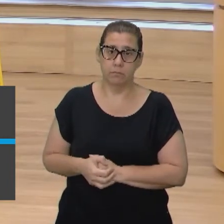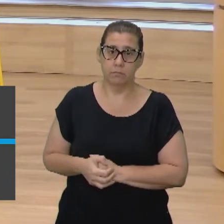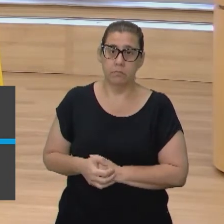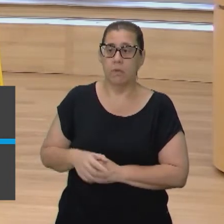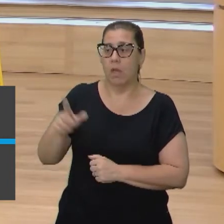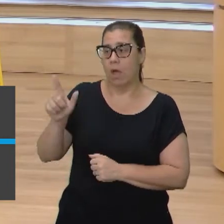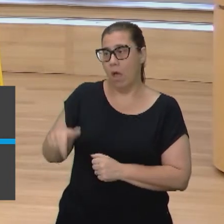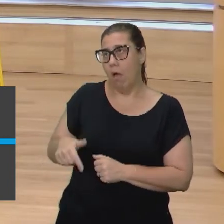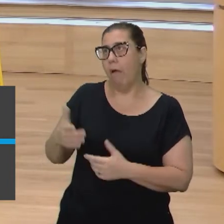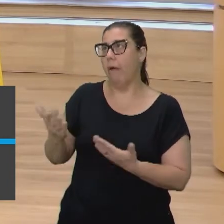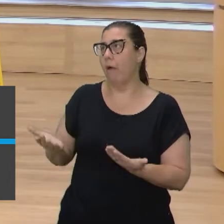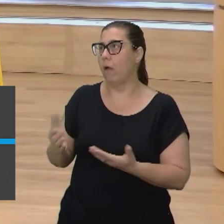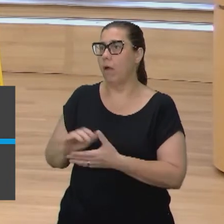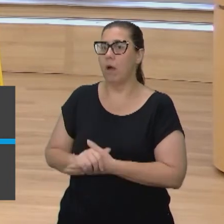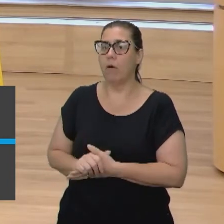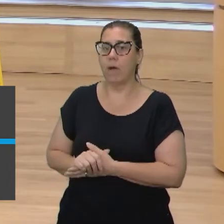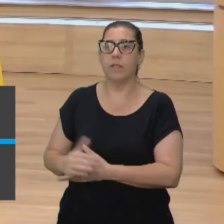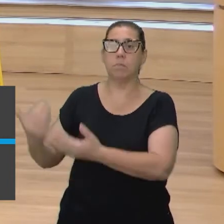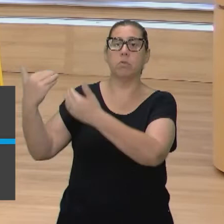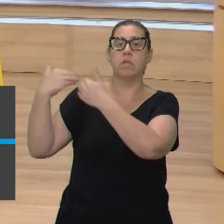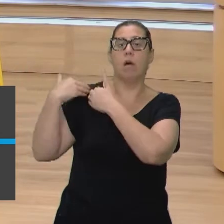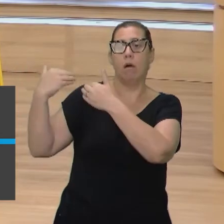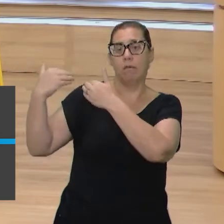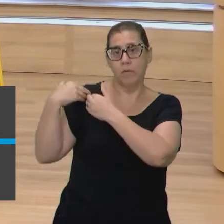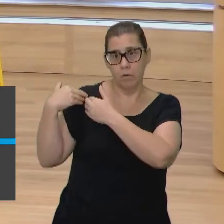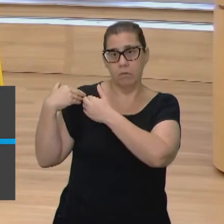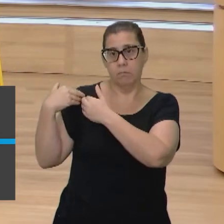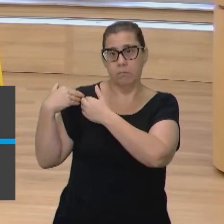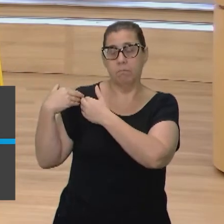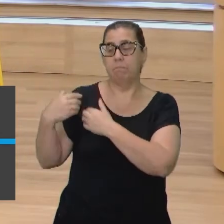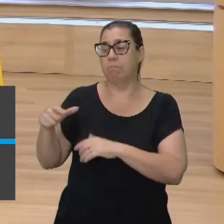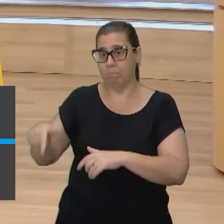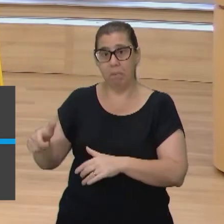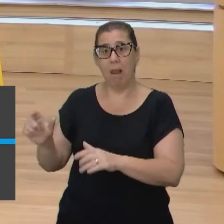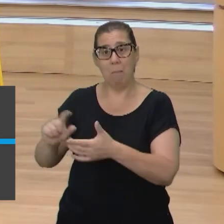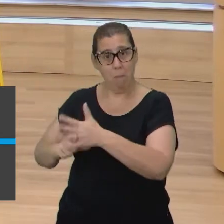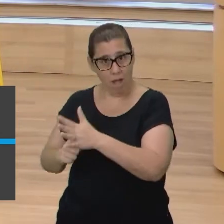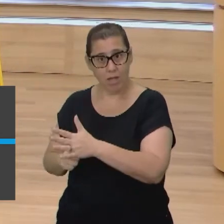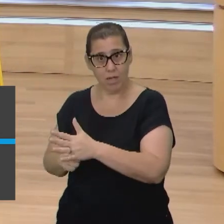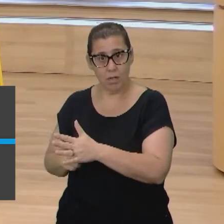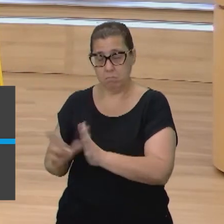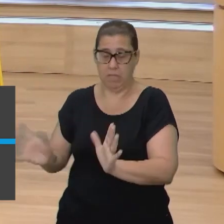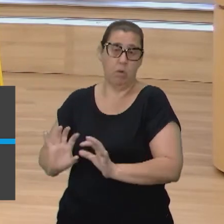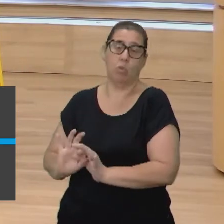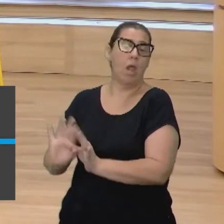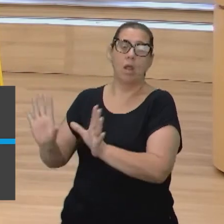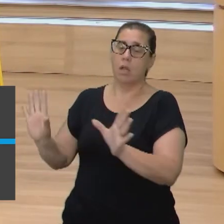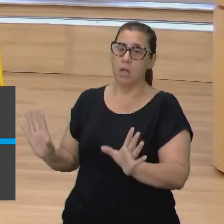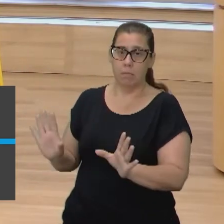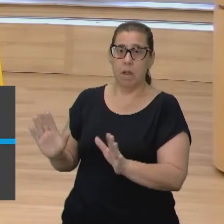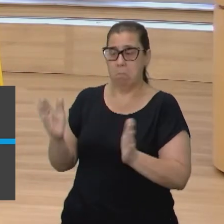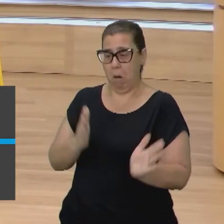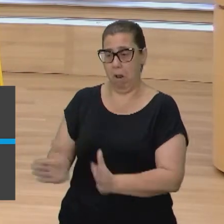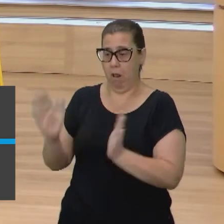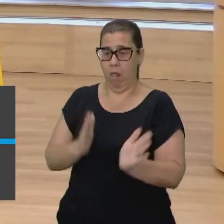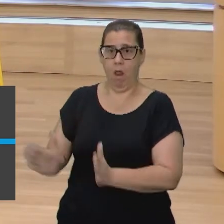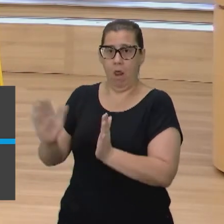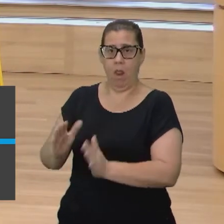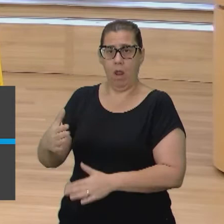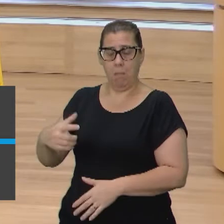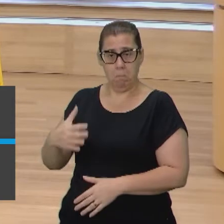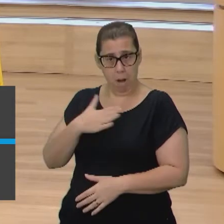máquina. Esse trabalhador ele não tem autonomia. O que ele produz, ele não produz para ele